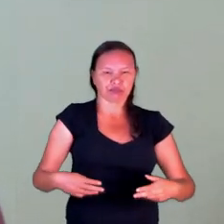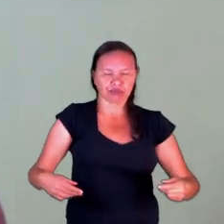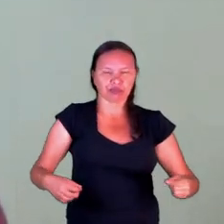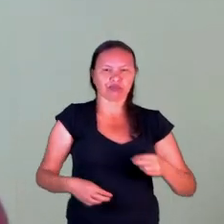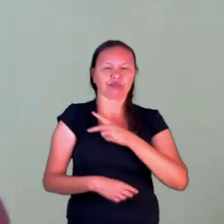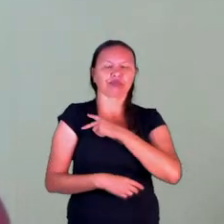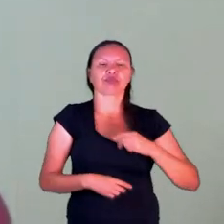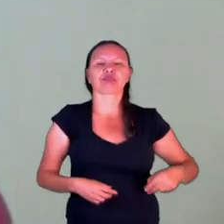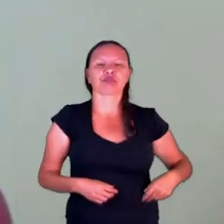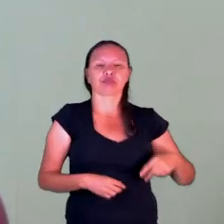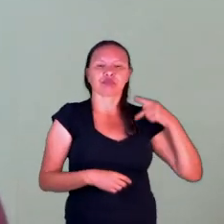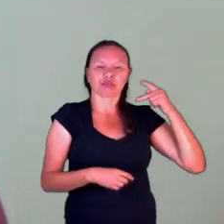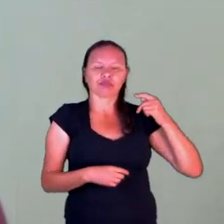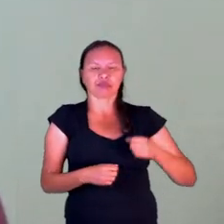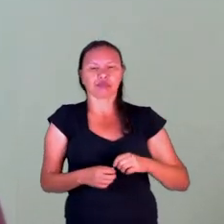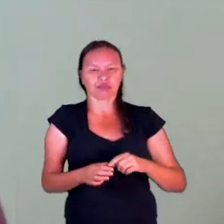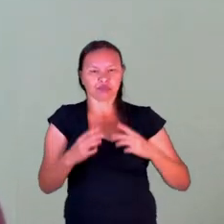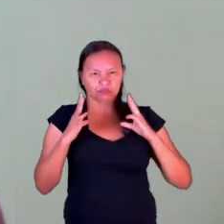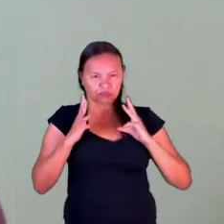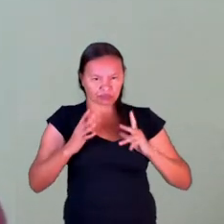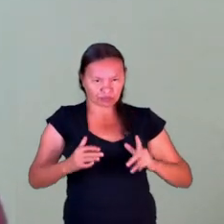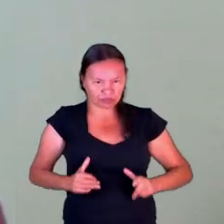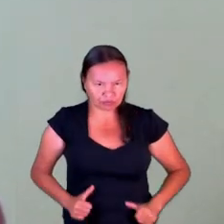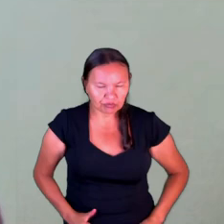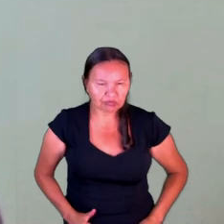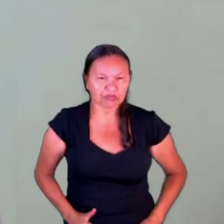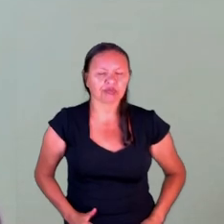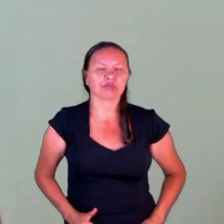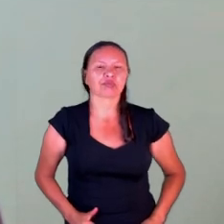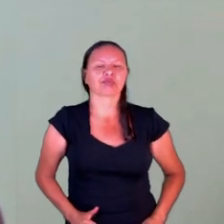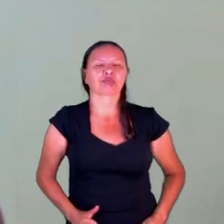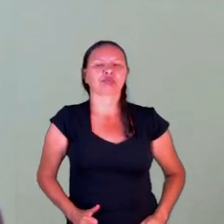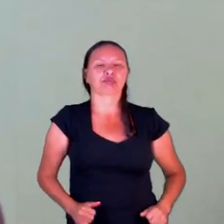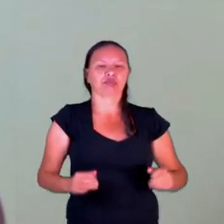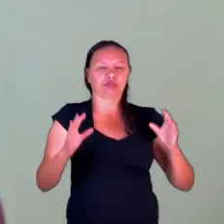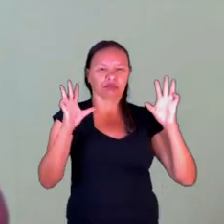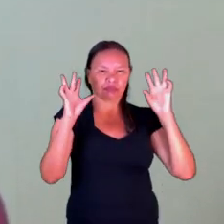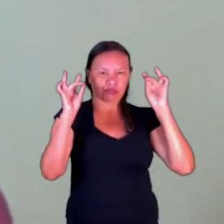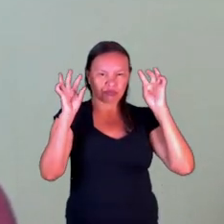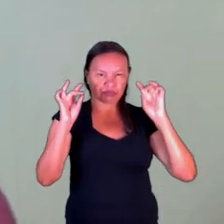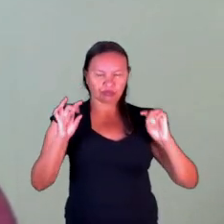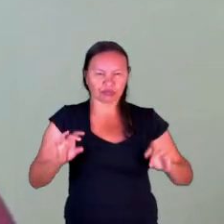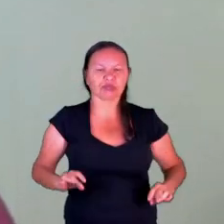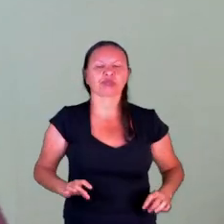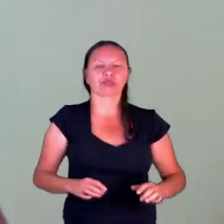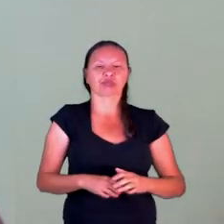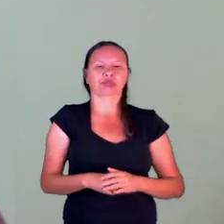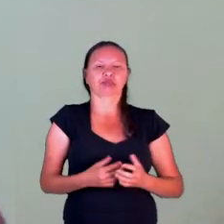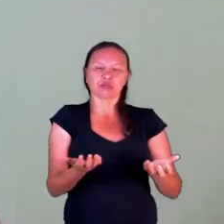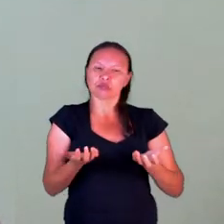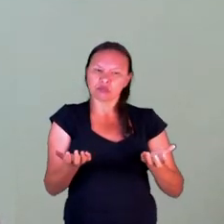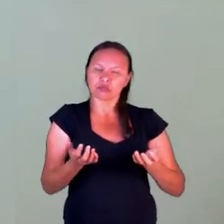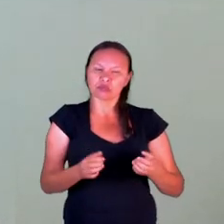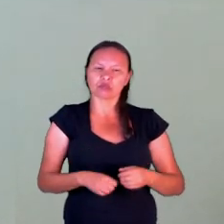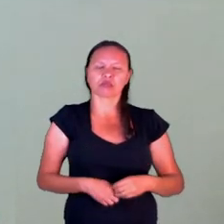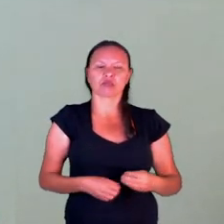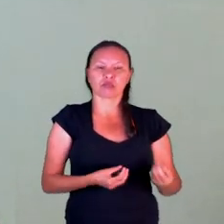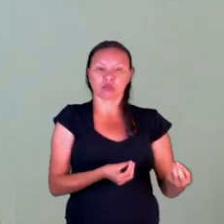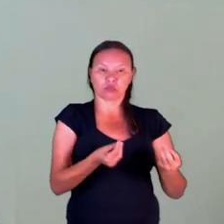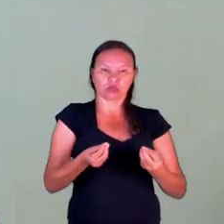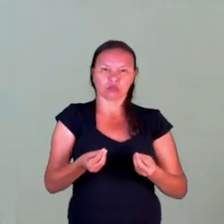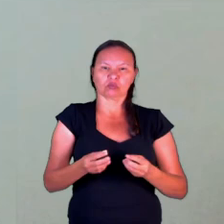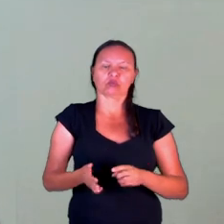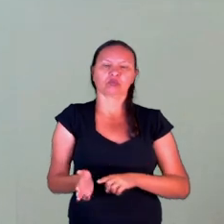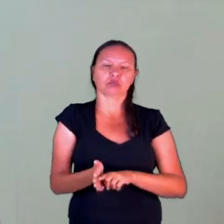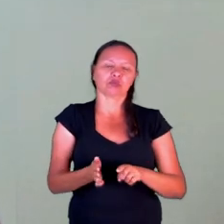direitos humanos tem momentos como esse realmente muito prazerosos né Eh eu queria fazer mais uma colocação quanto